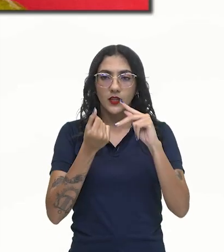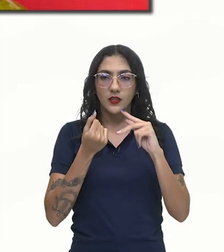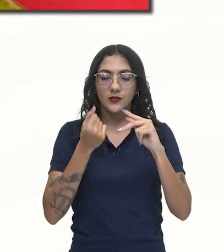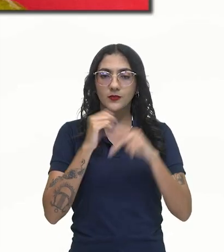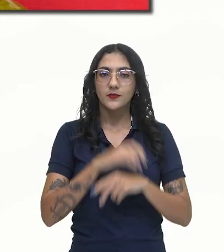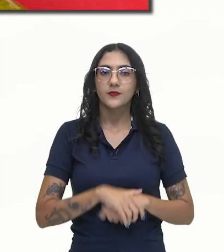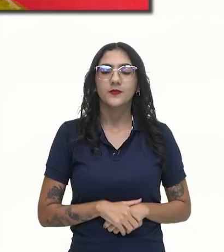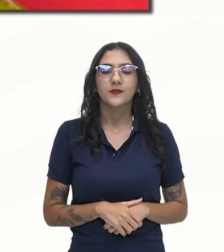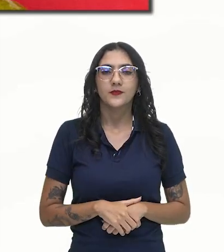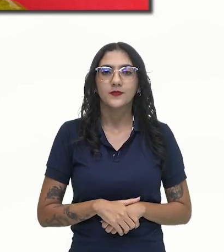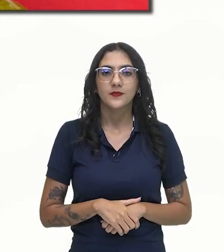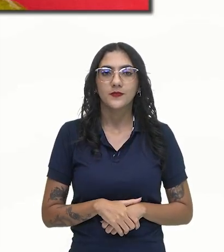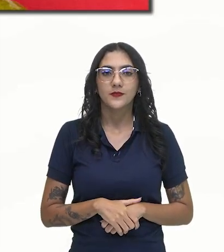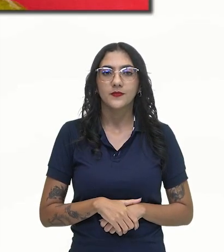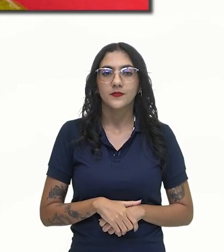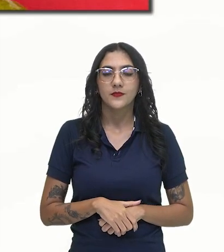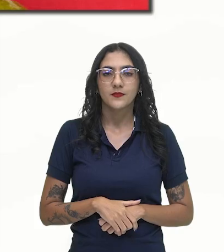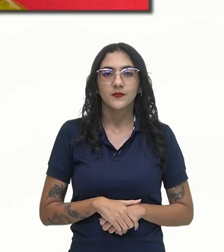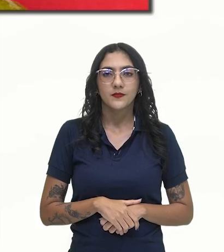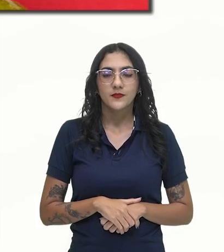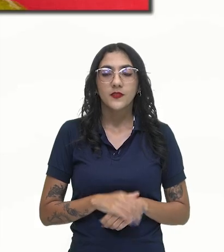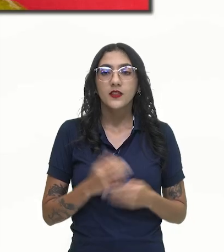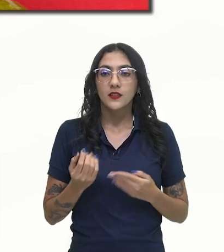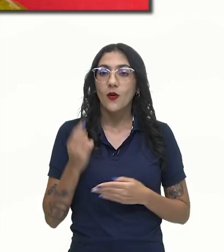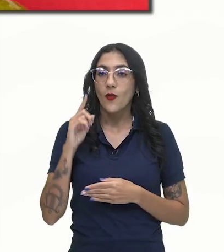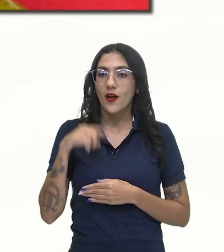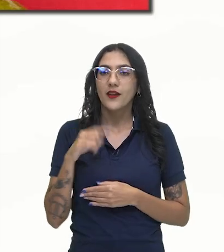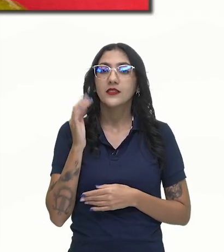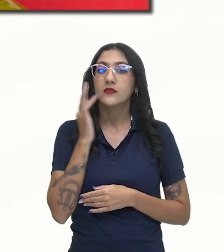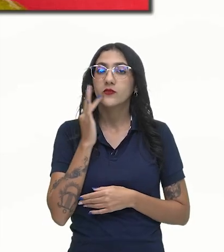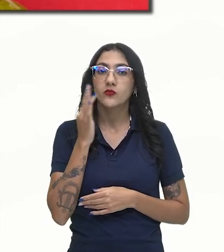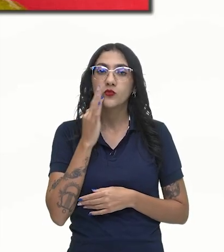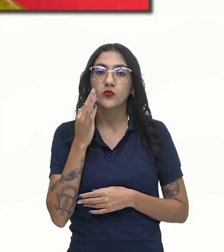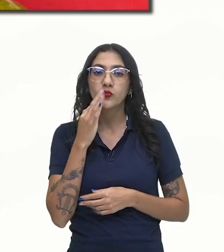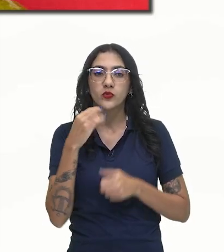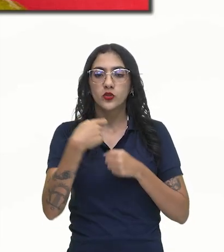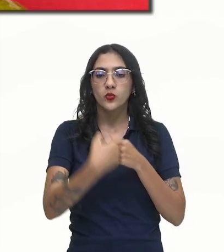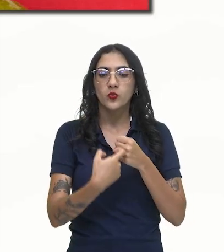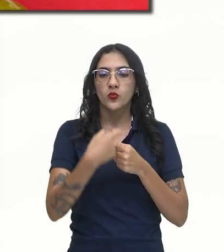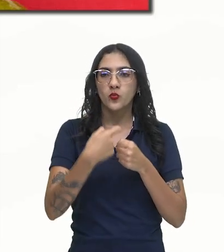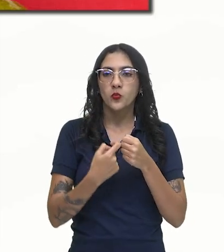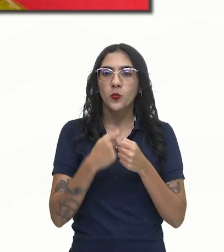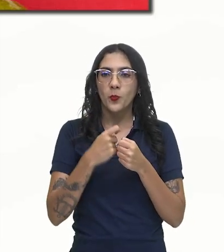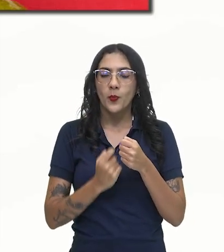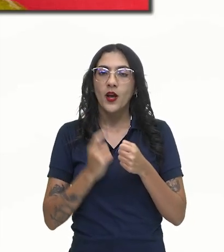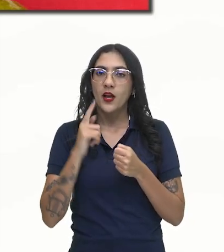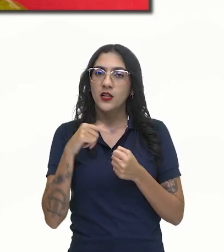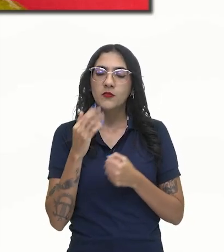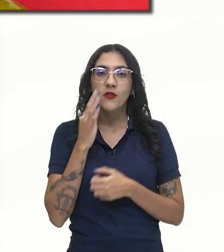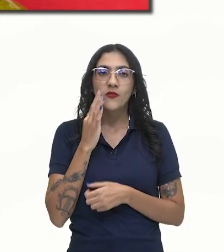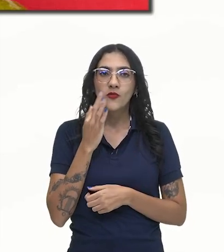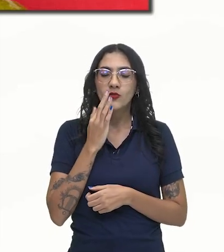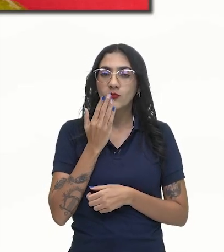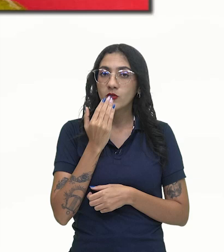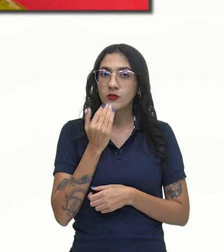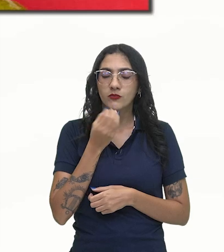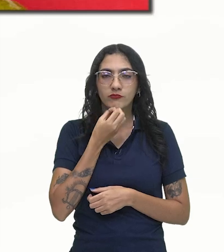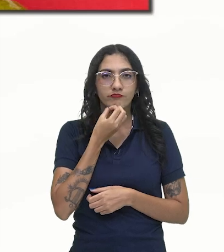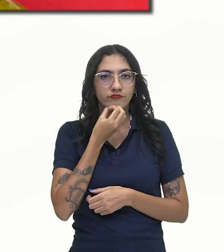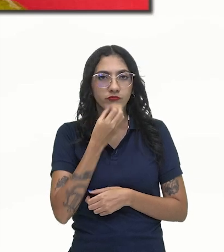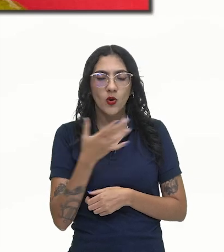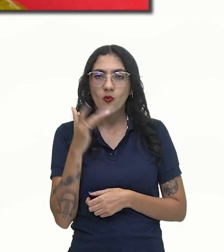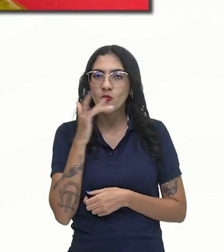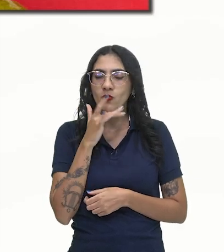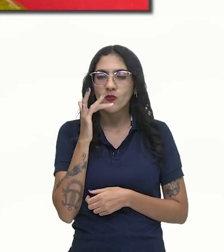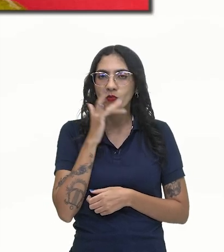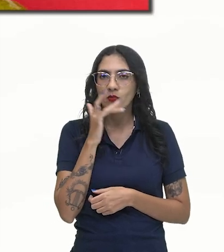as proteínas. Okay? Então, o tucumã, ele é um alimento, pelo menos eu gosto muito, eu não sei se